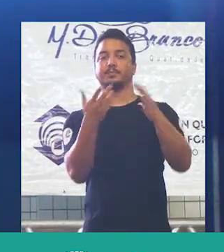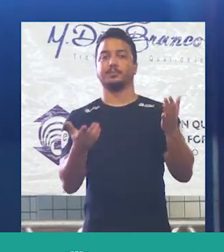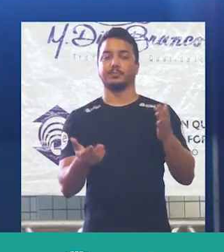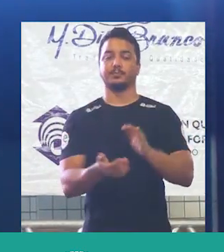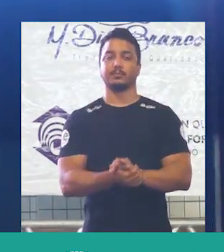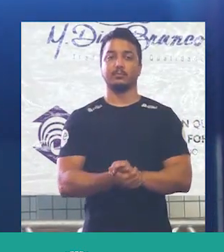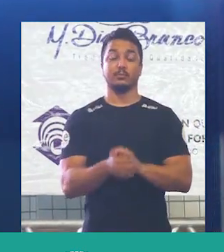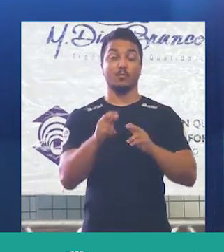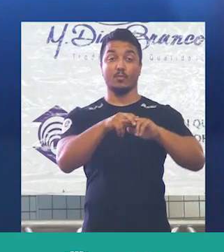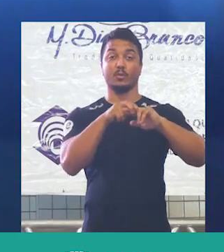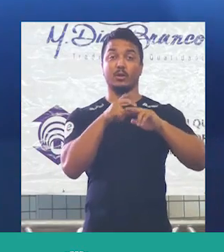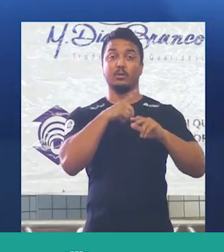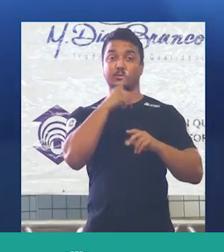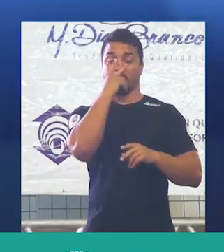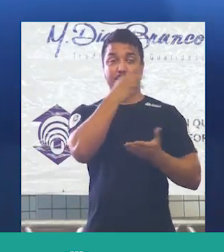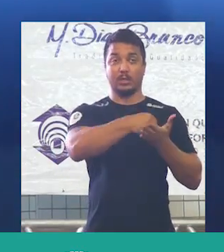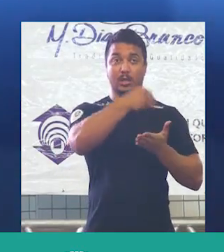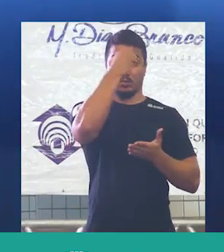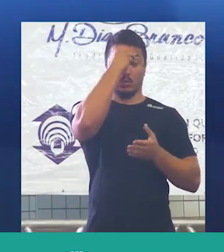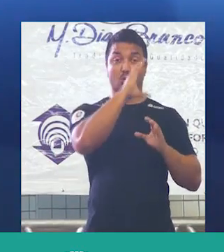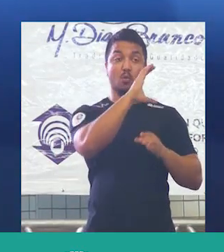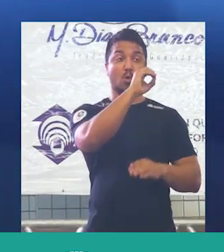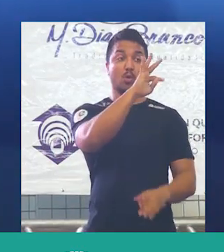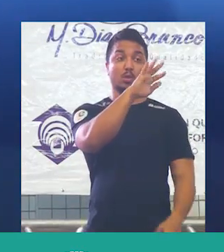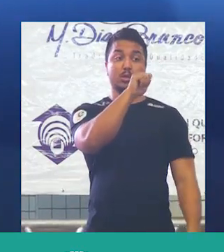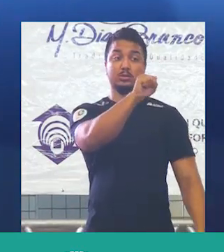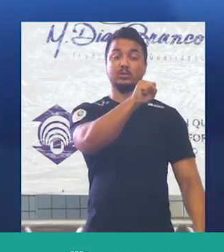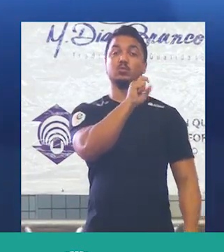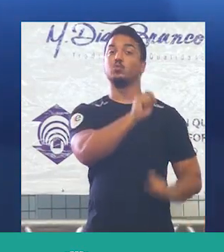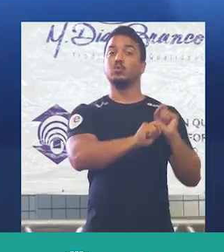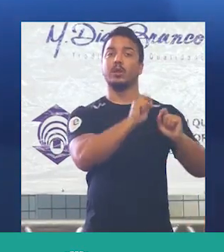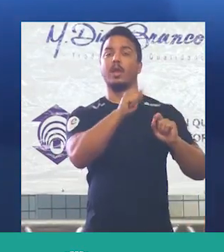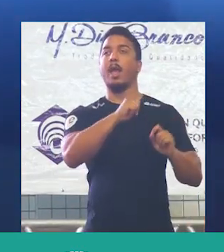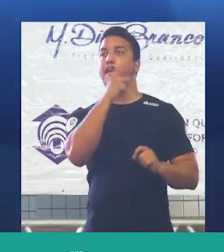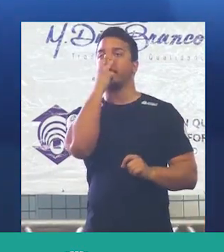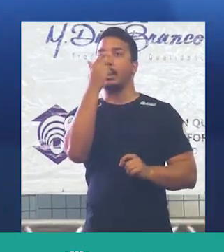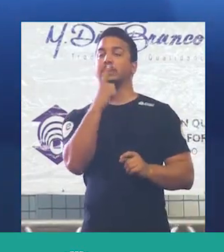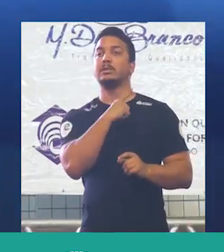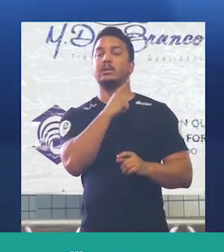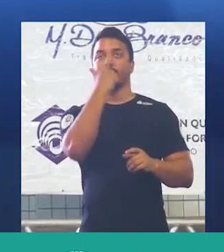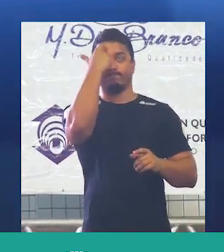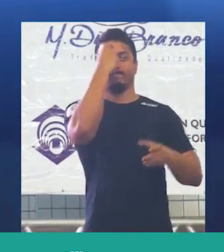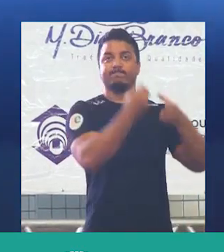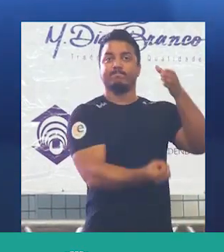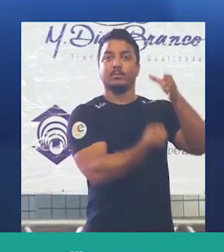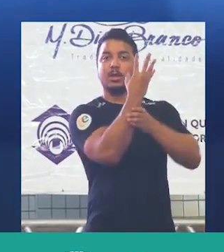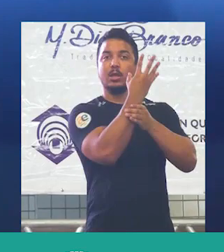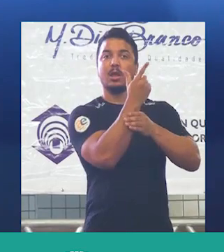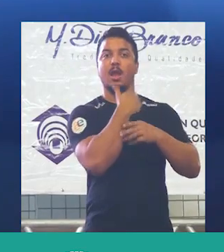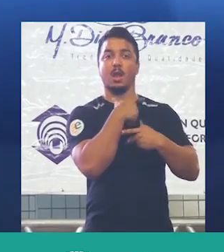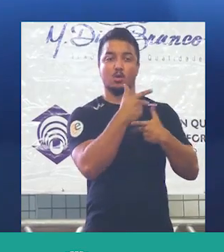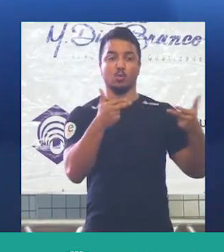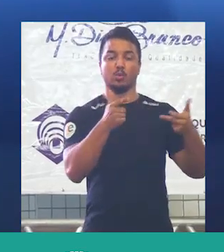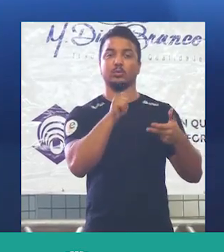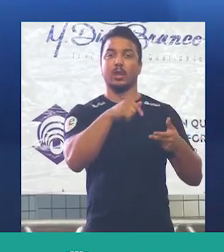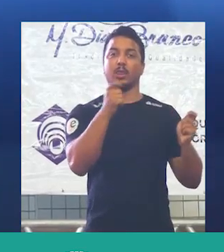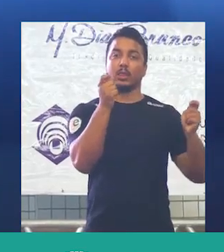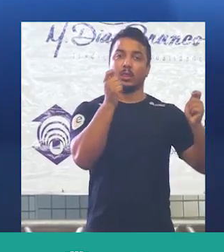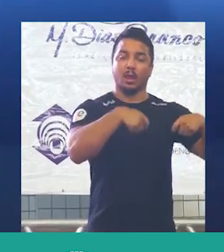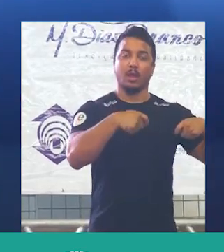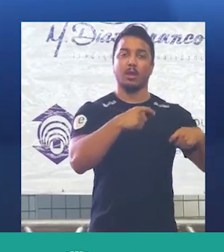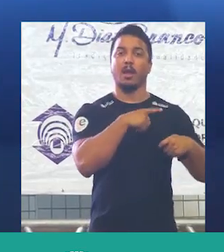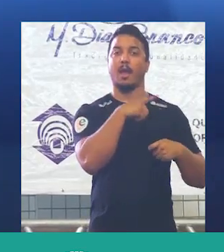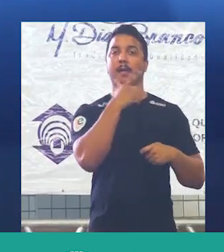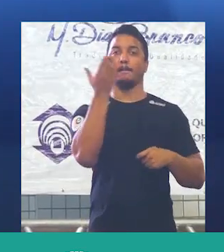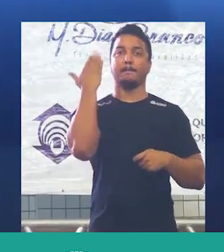Então, o que seria teoricamente as cotas? Seria você criar condições para aqueles